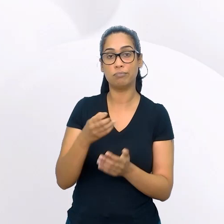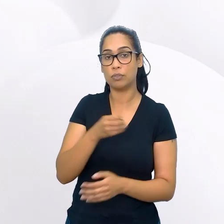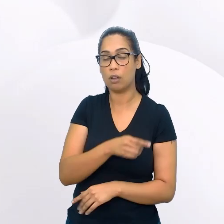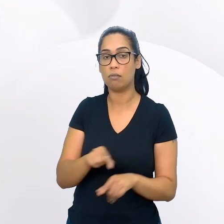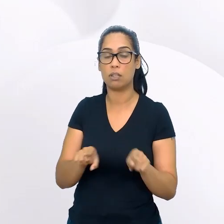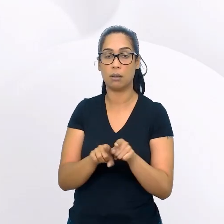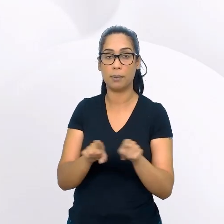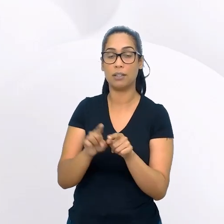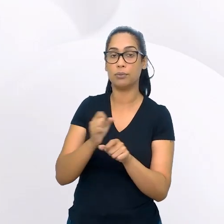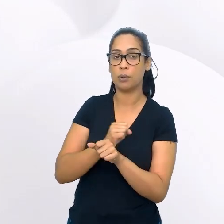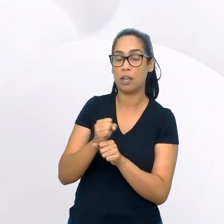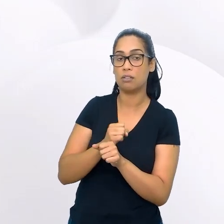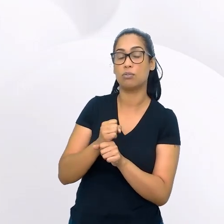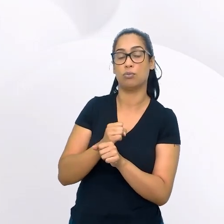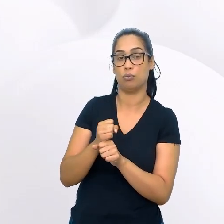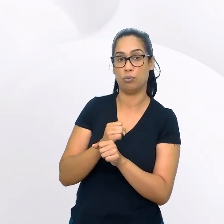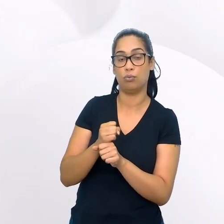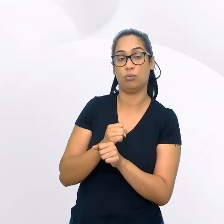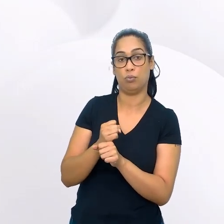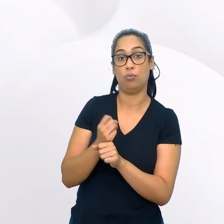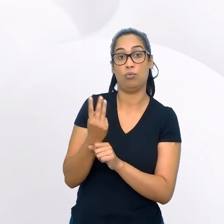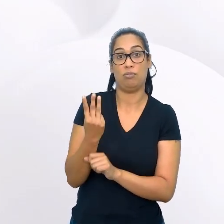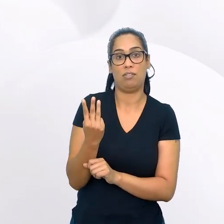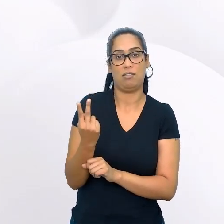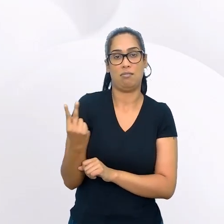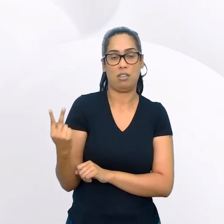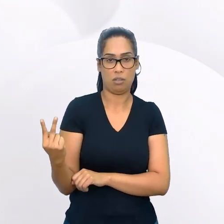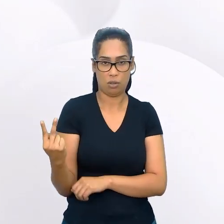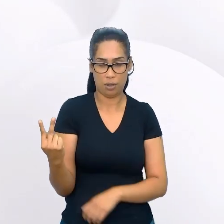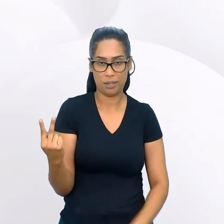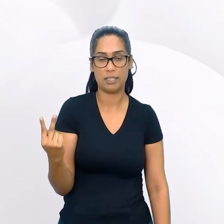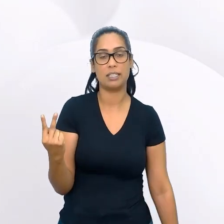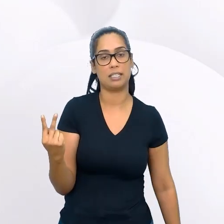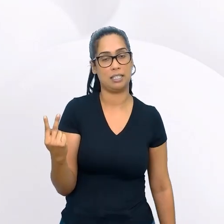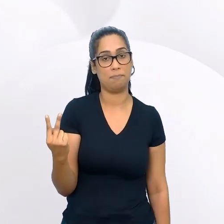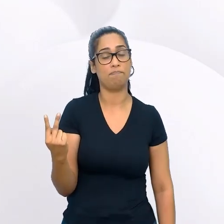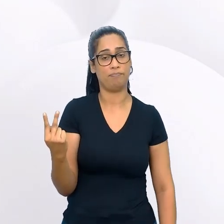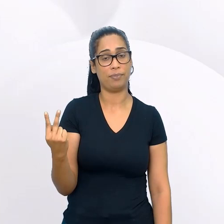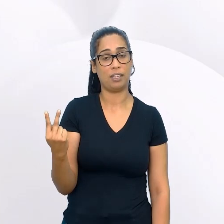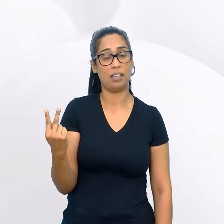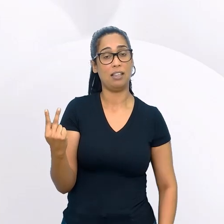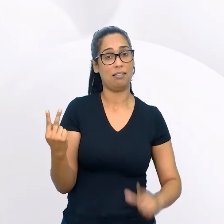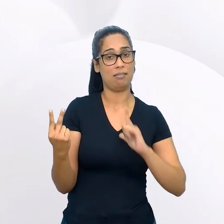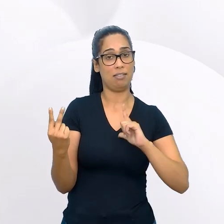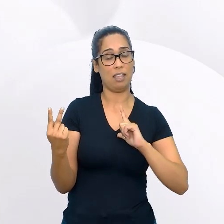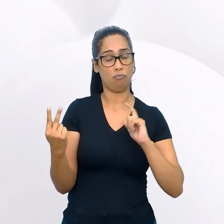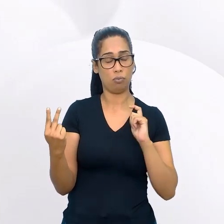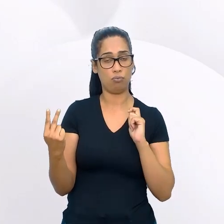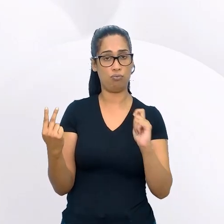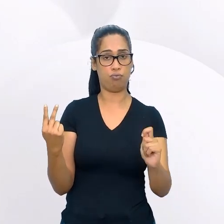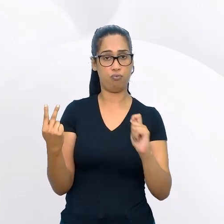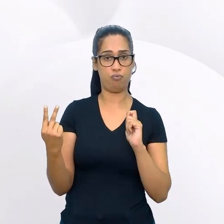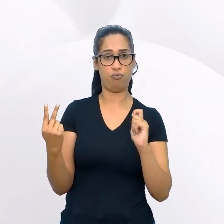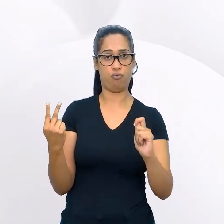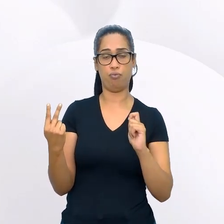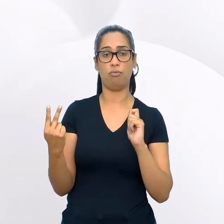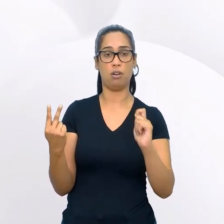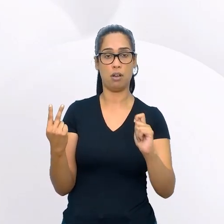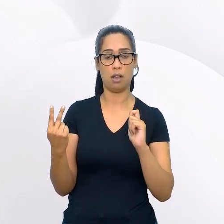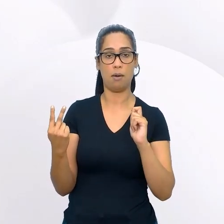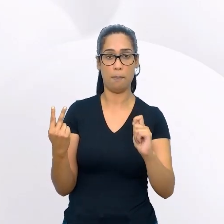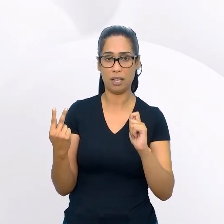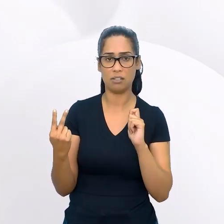32 que a partir ali desse Manifesto aliás nesse manifesto né se tem